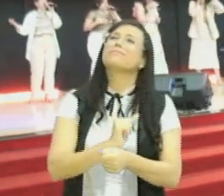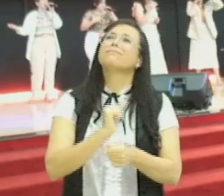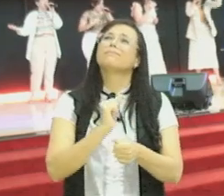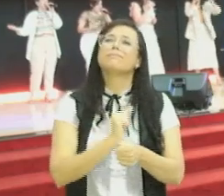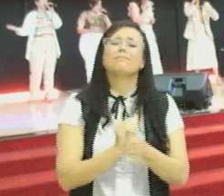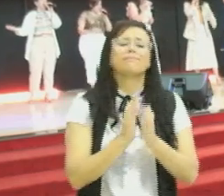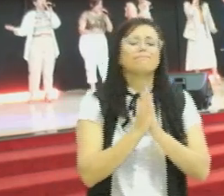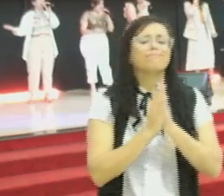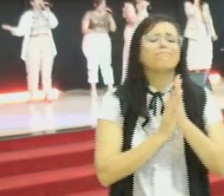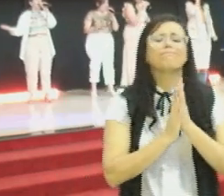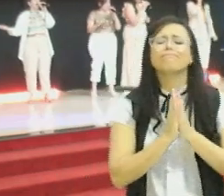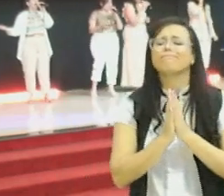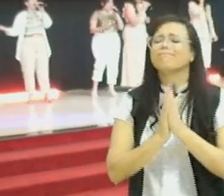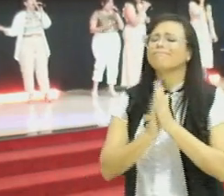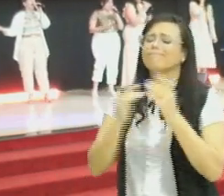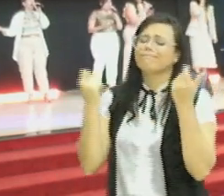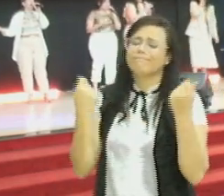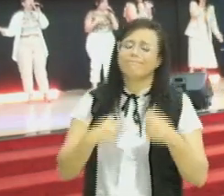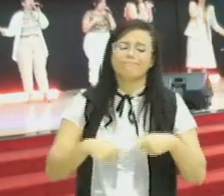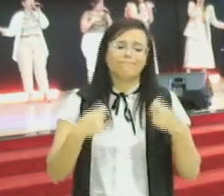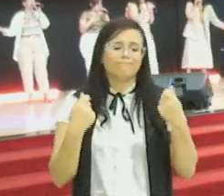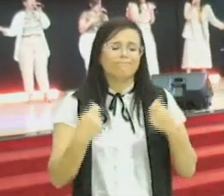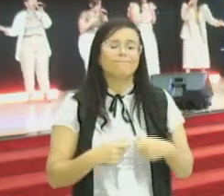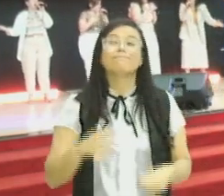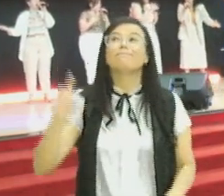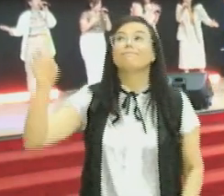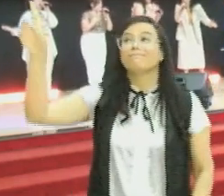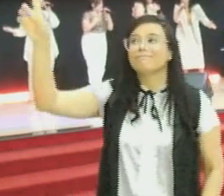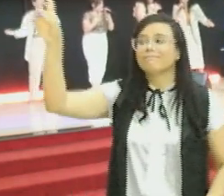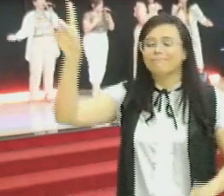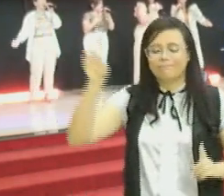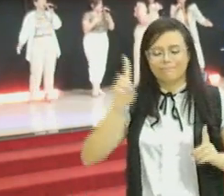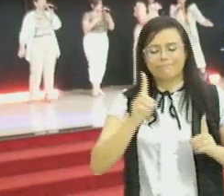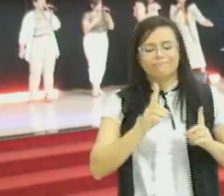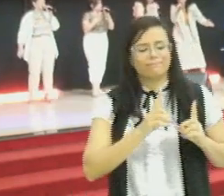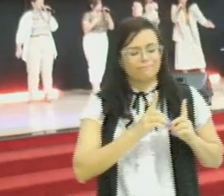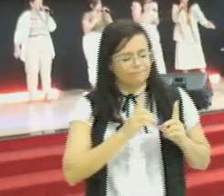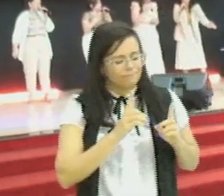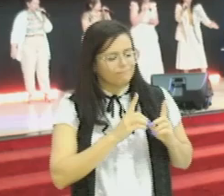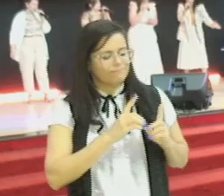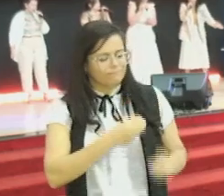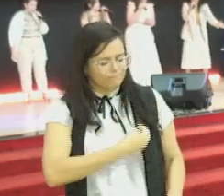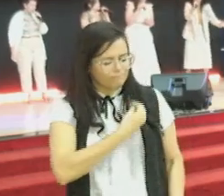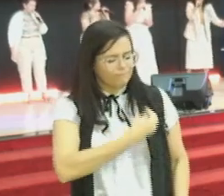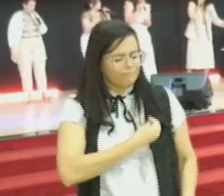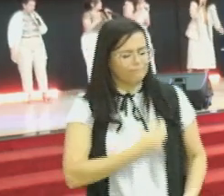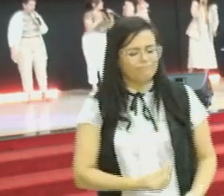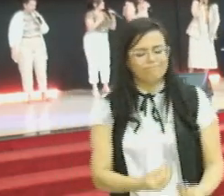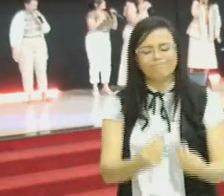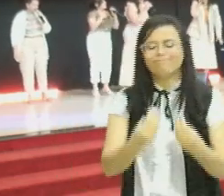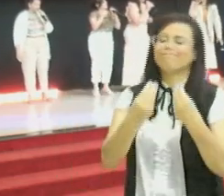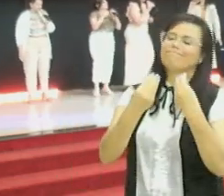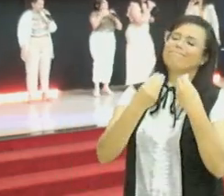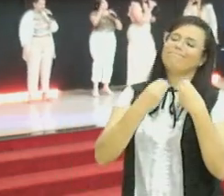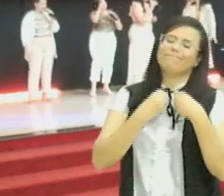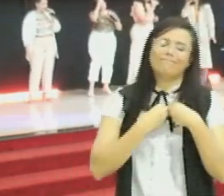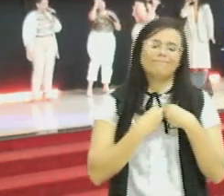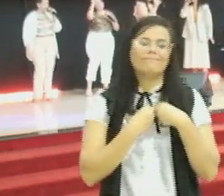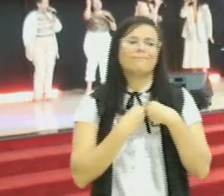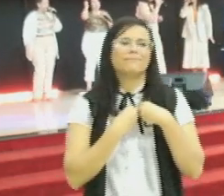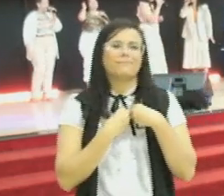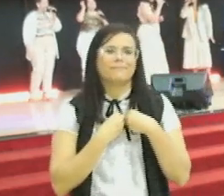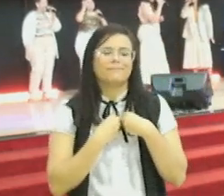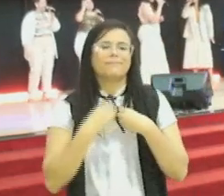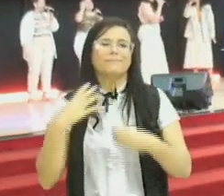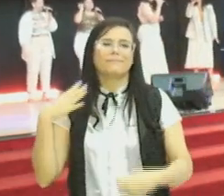a fonte da vida que me encontrou. És o dom